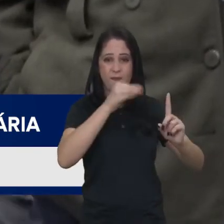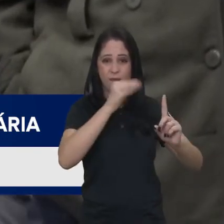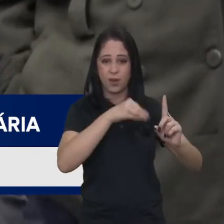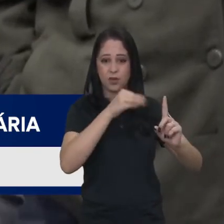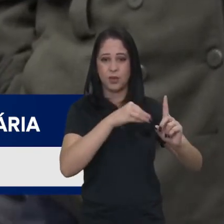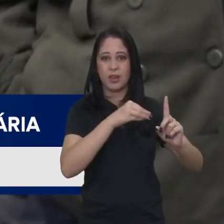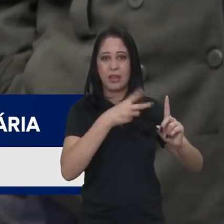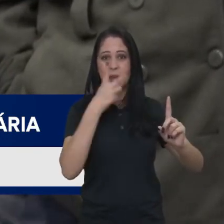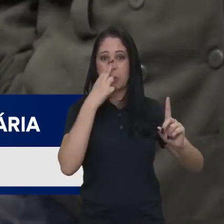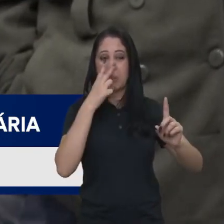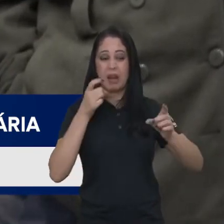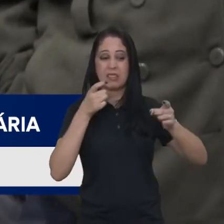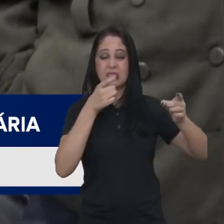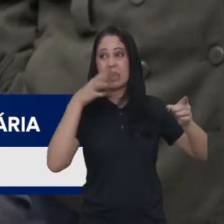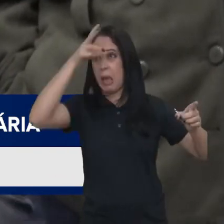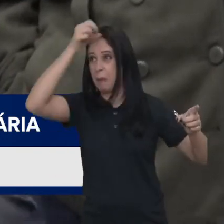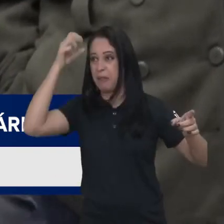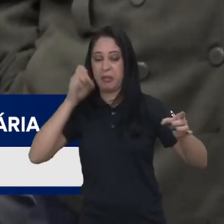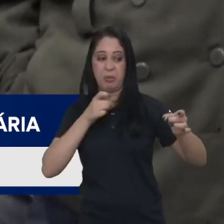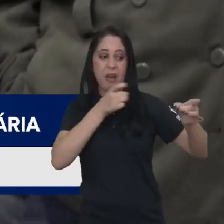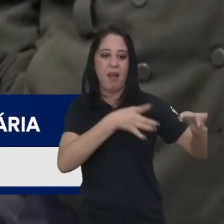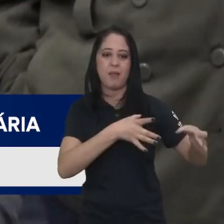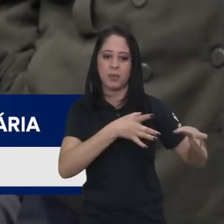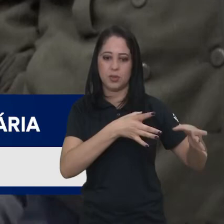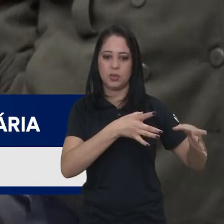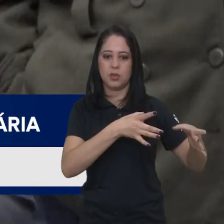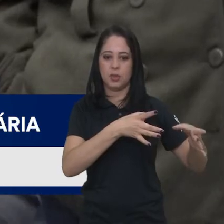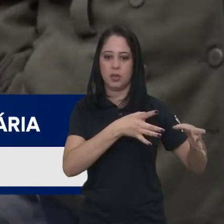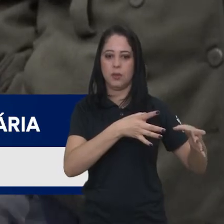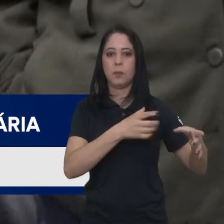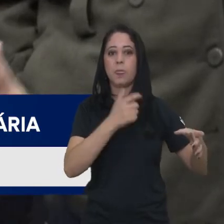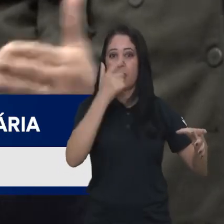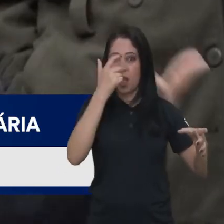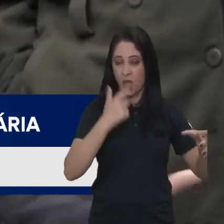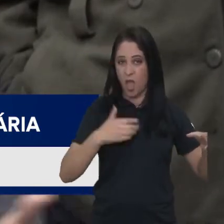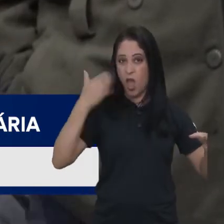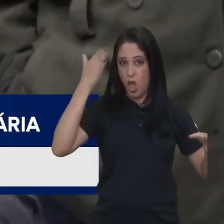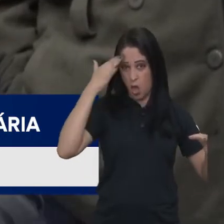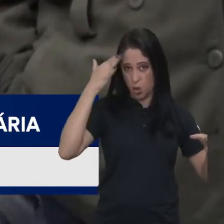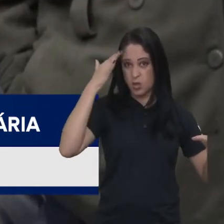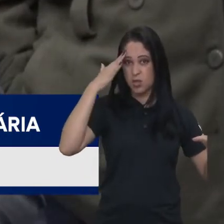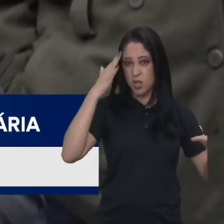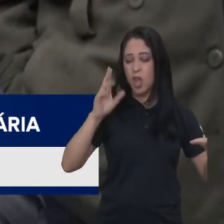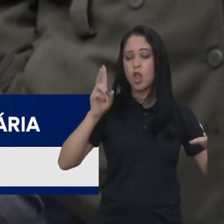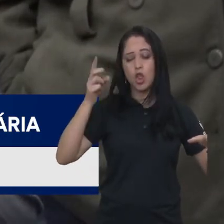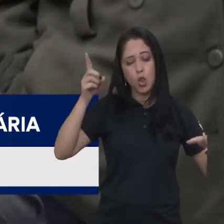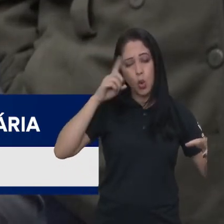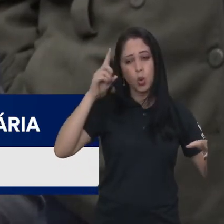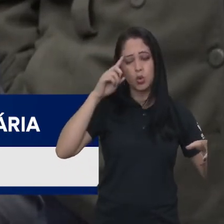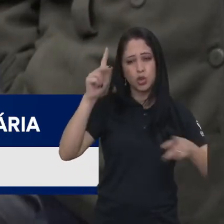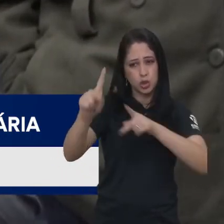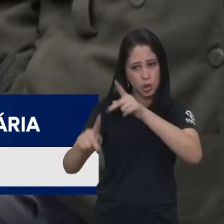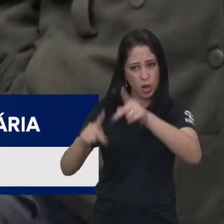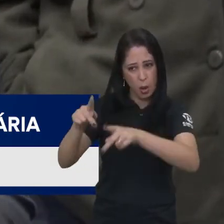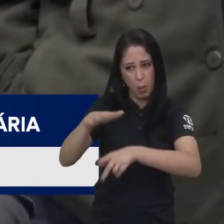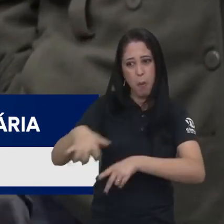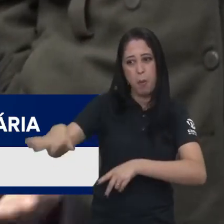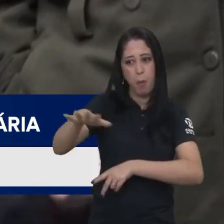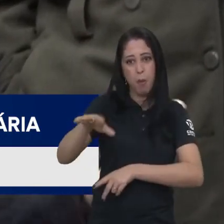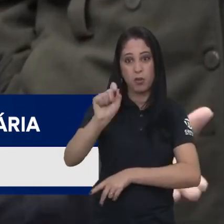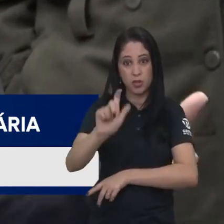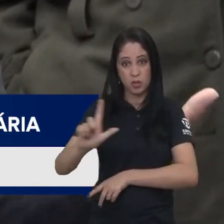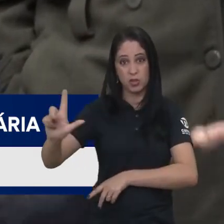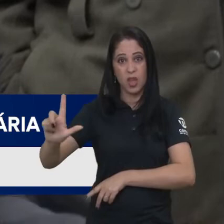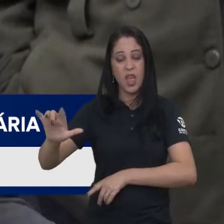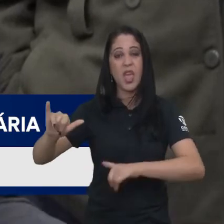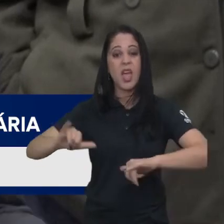abandonada, infelizmente, pelo poder público. Eu acompanho todos os dias o sofrimento daquela população. Lá na